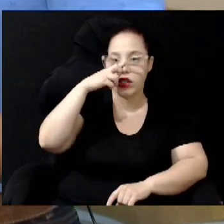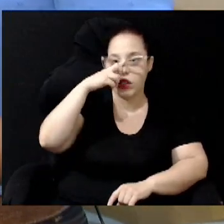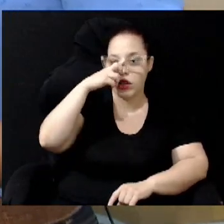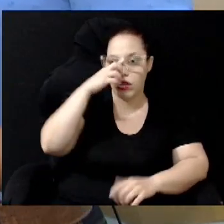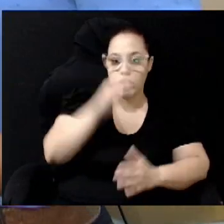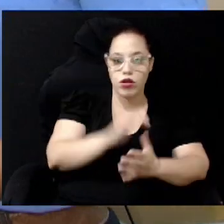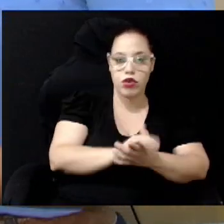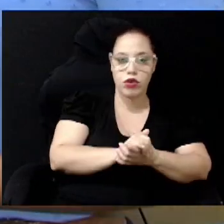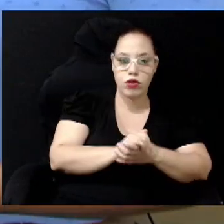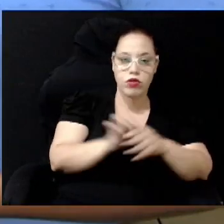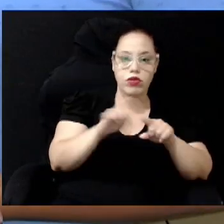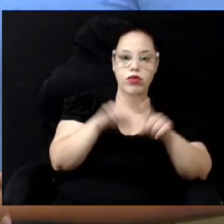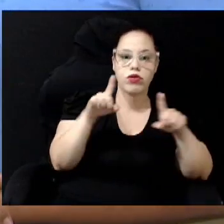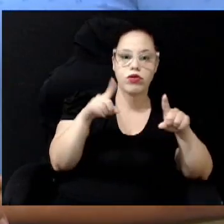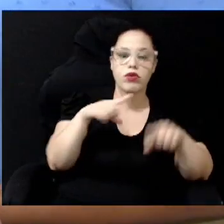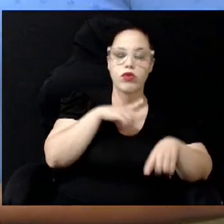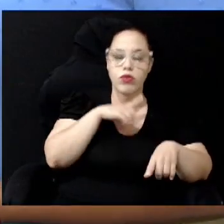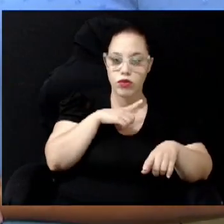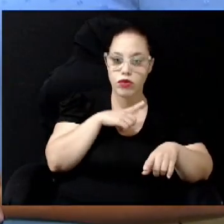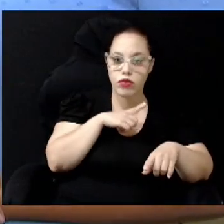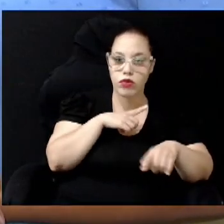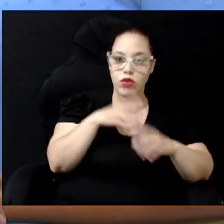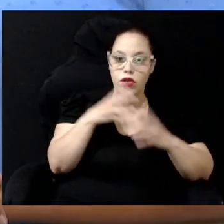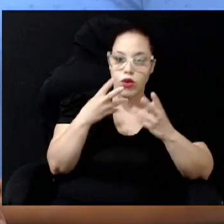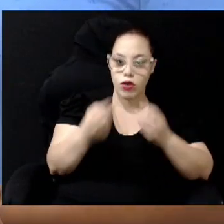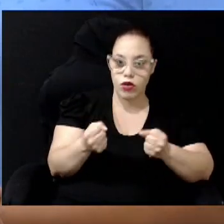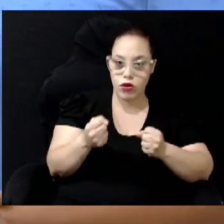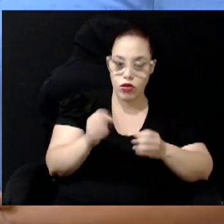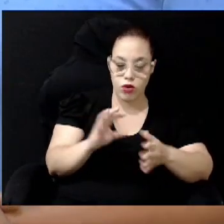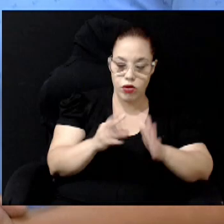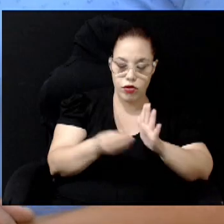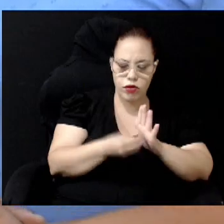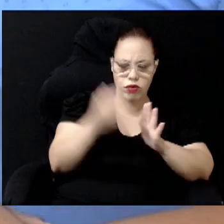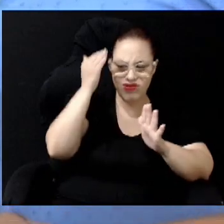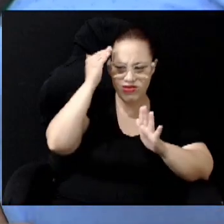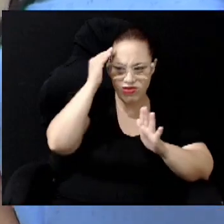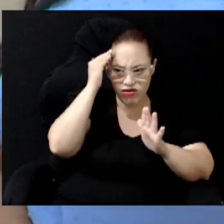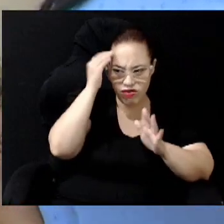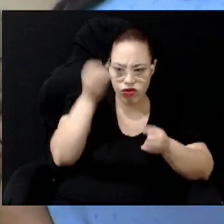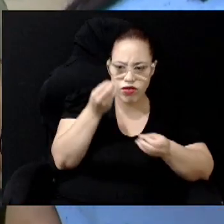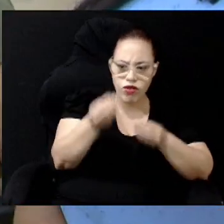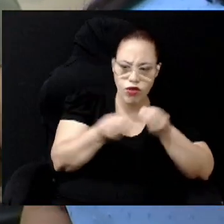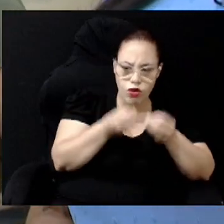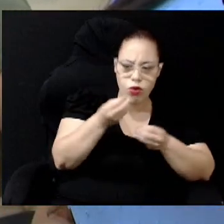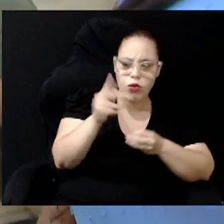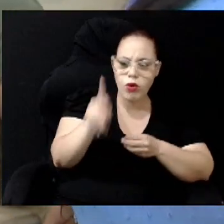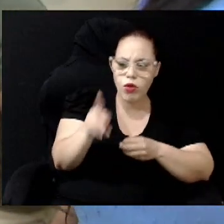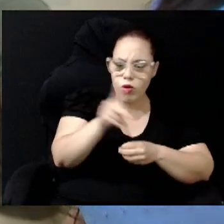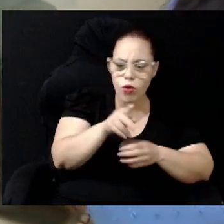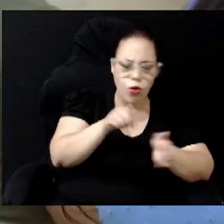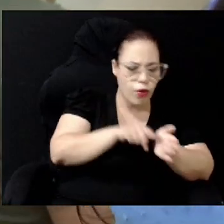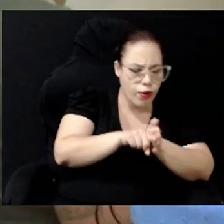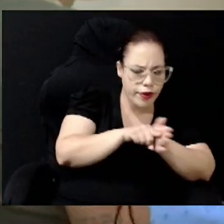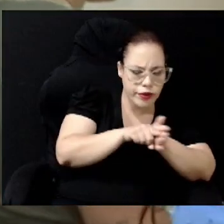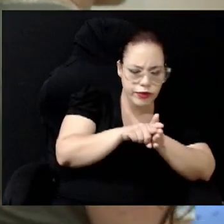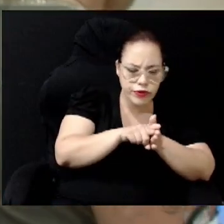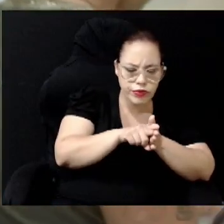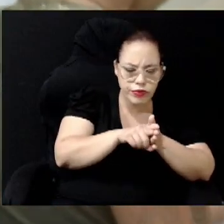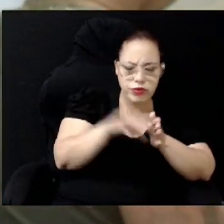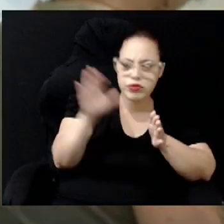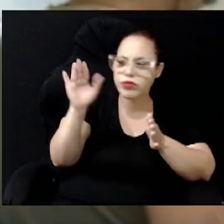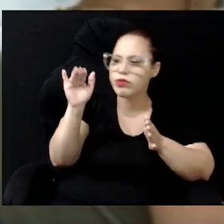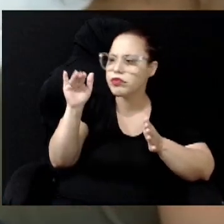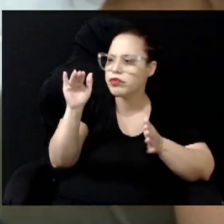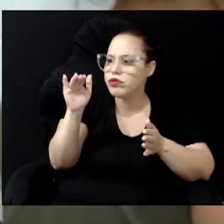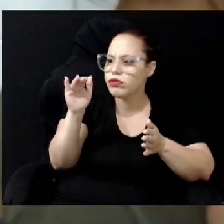Mas você tem, sim, a hora que você recebe um arquivo, entender como aquele professor, aquele pesquisador, cientista, que dá o